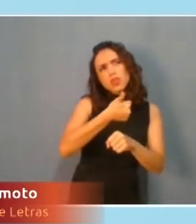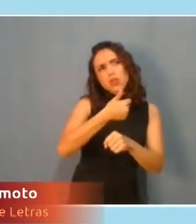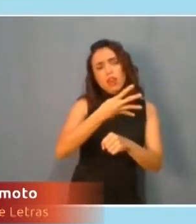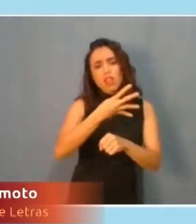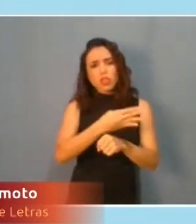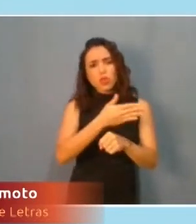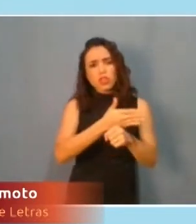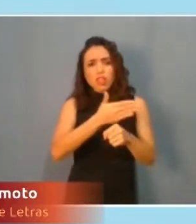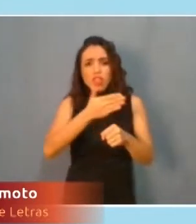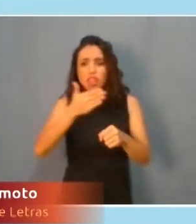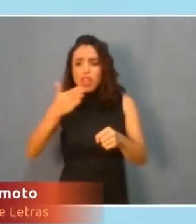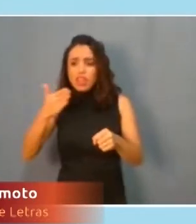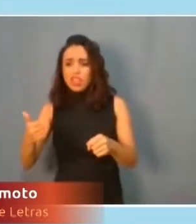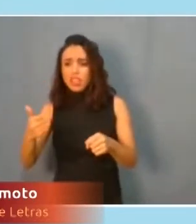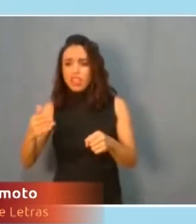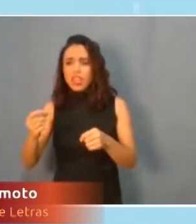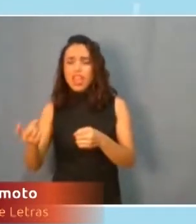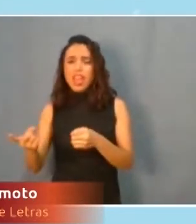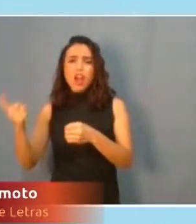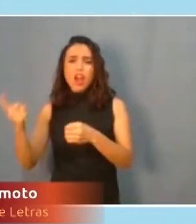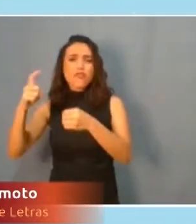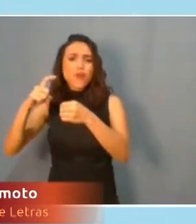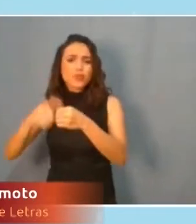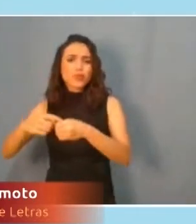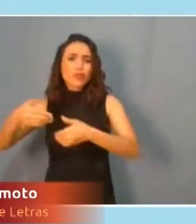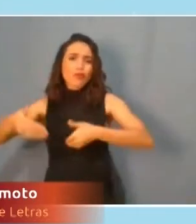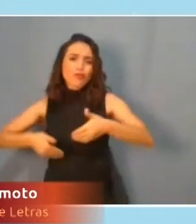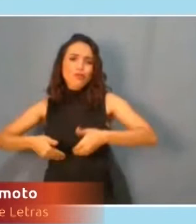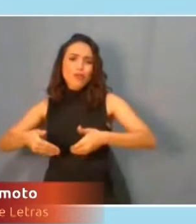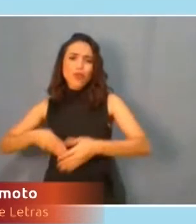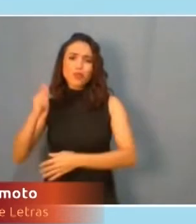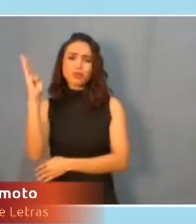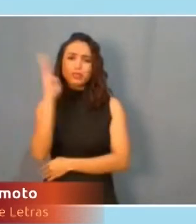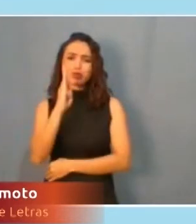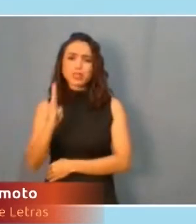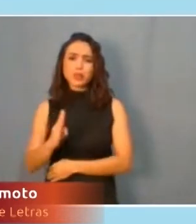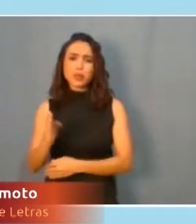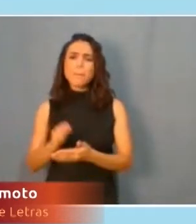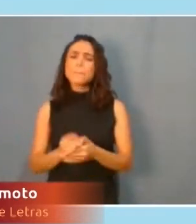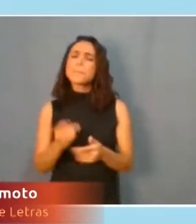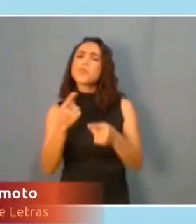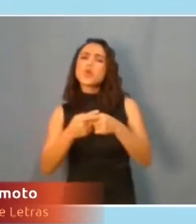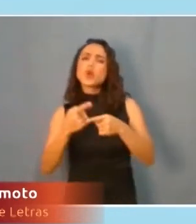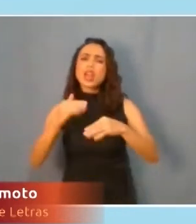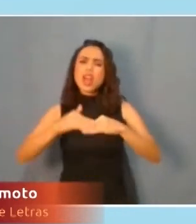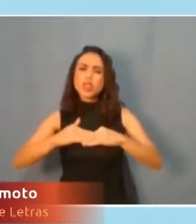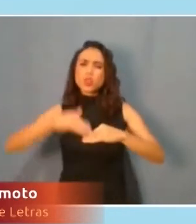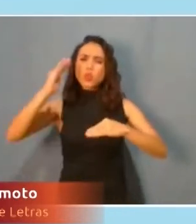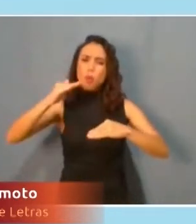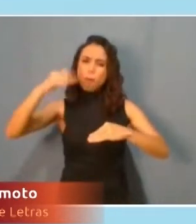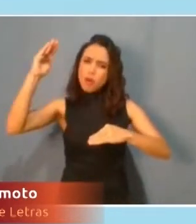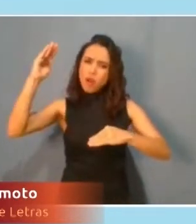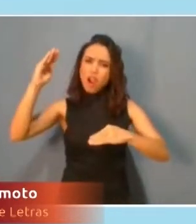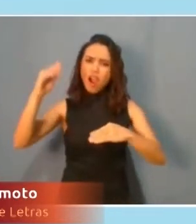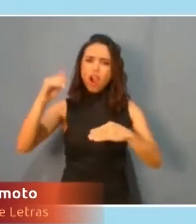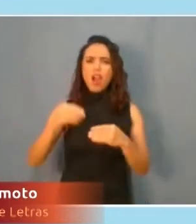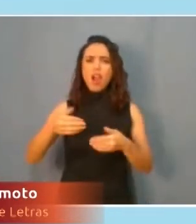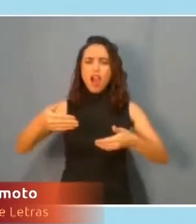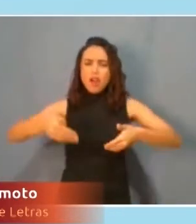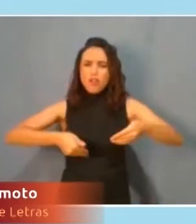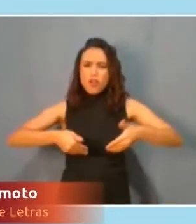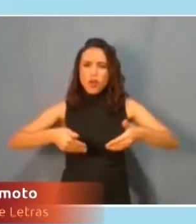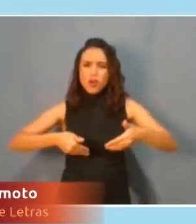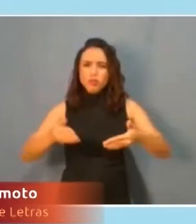vem aumentando. E por que ele quase dobrou nesses últimos 2 anos, né? Segundo os dados que a gente falou no começo, de